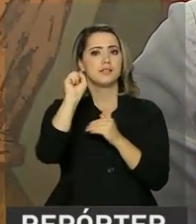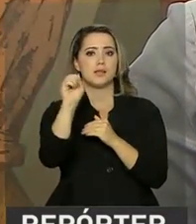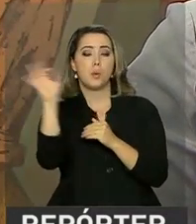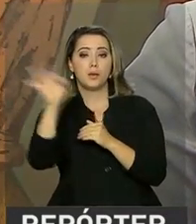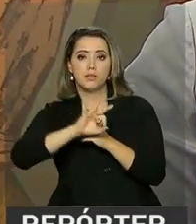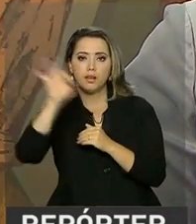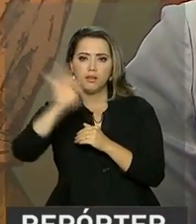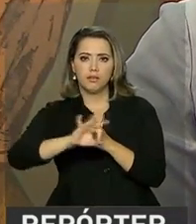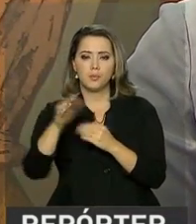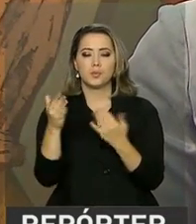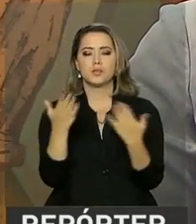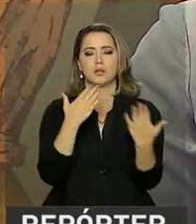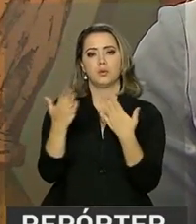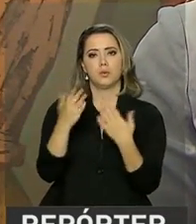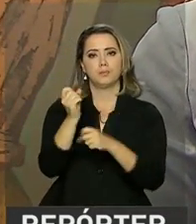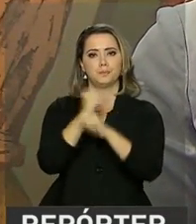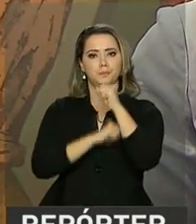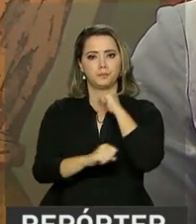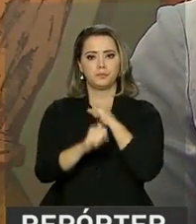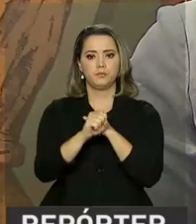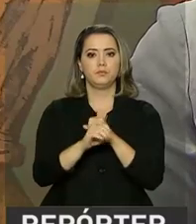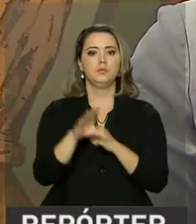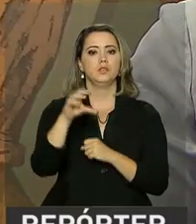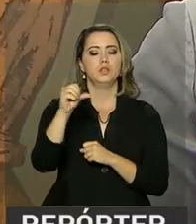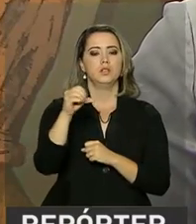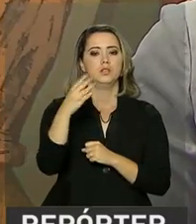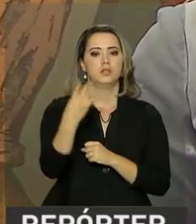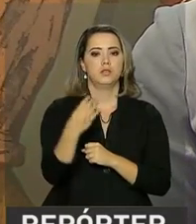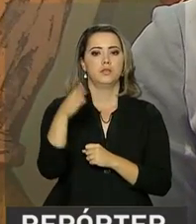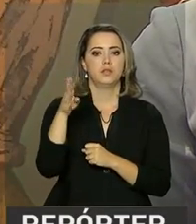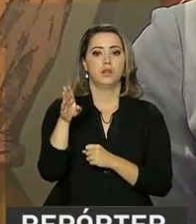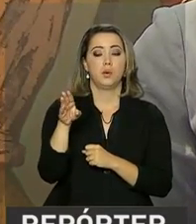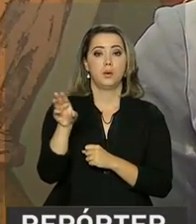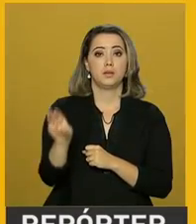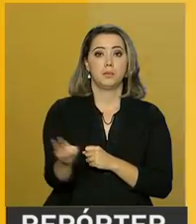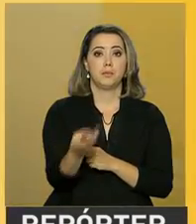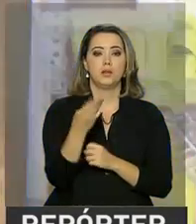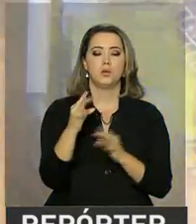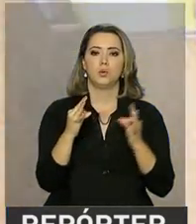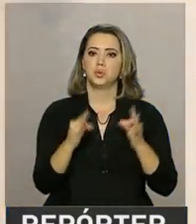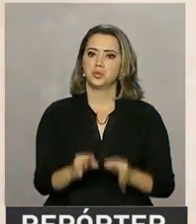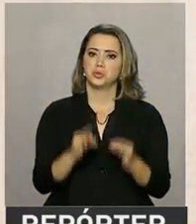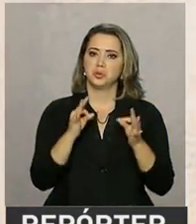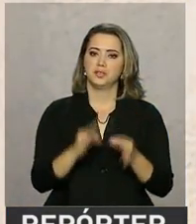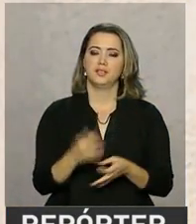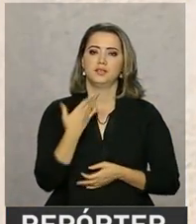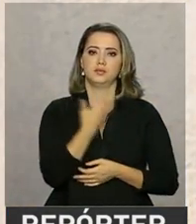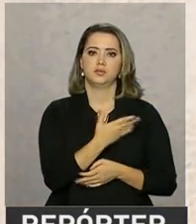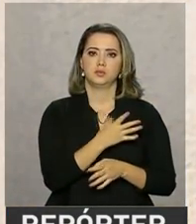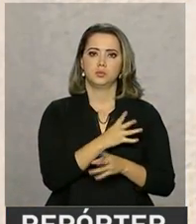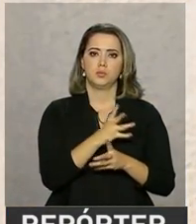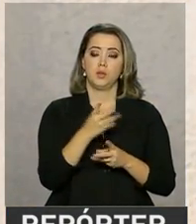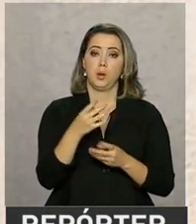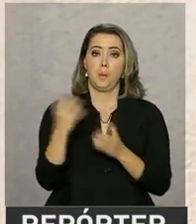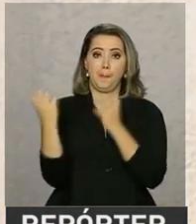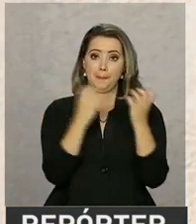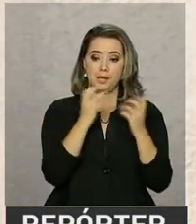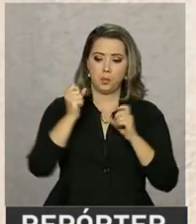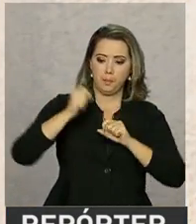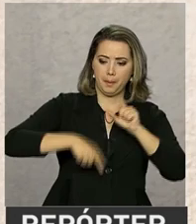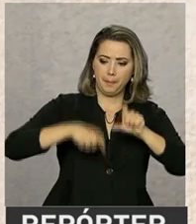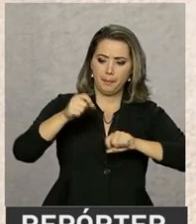comparada a safra anterior e deve chegar a 94 milhões de toneladas a área plantar do Milho cresceu quase